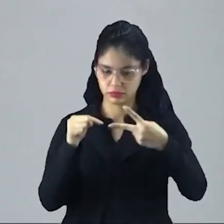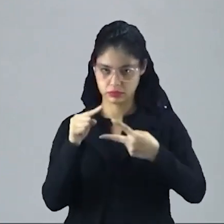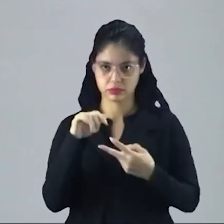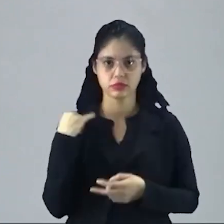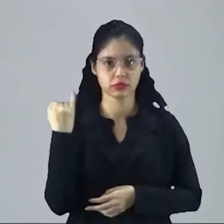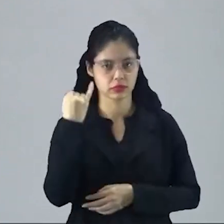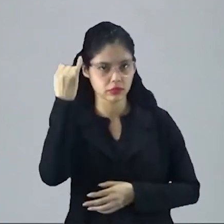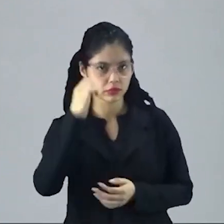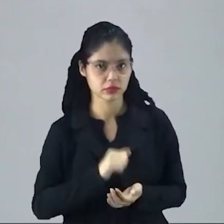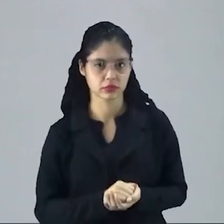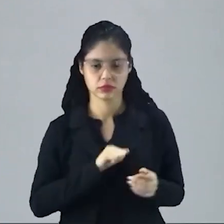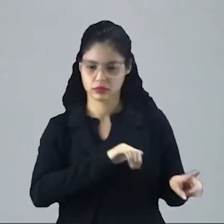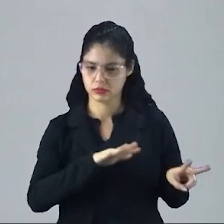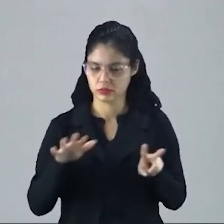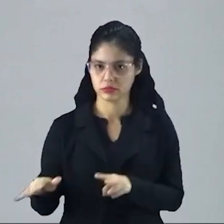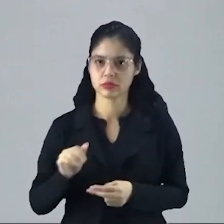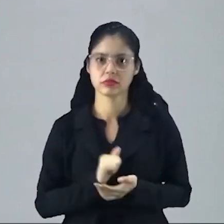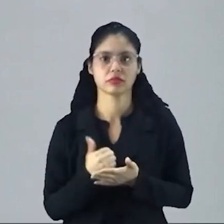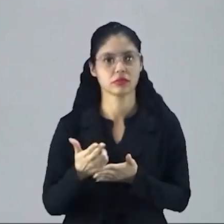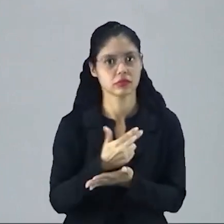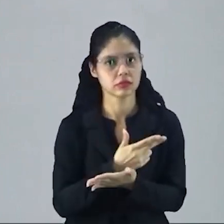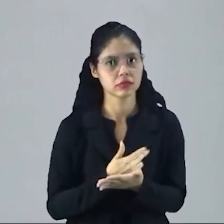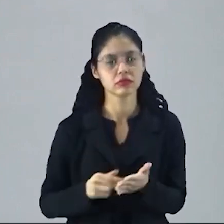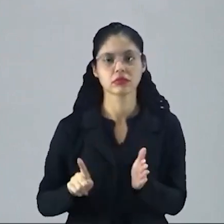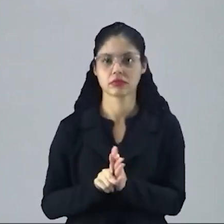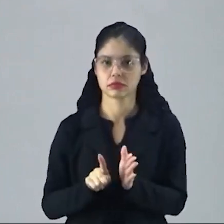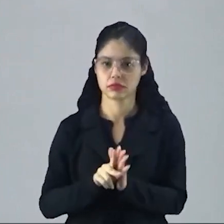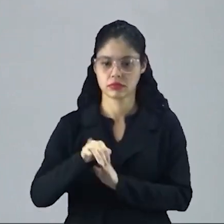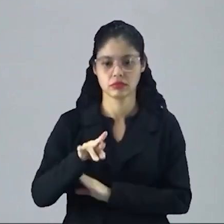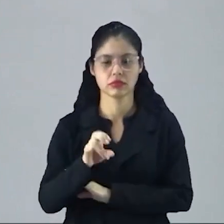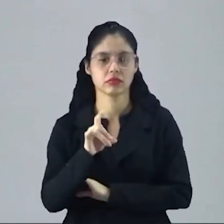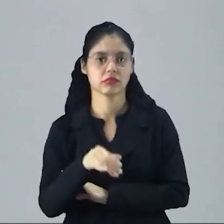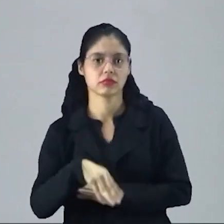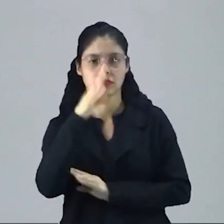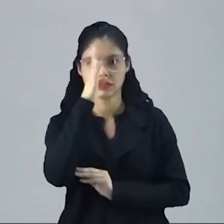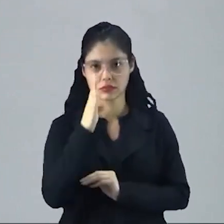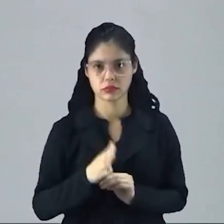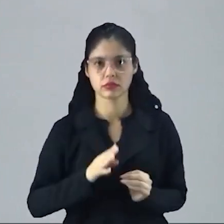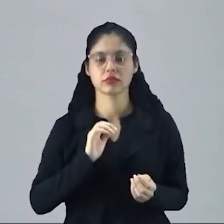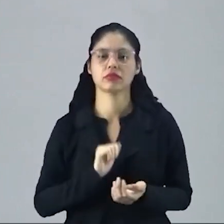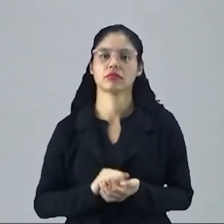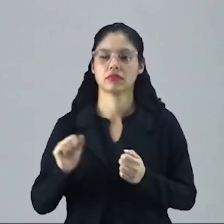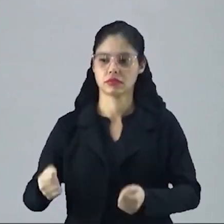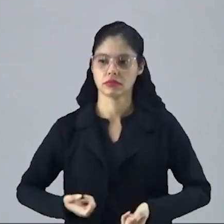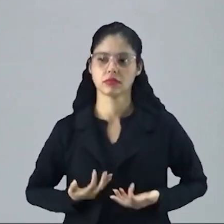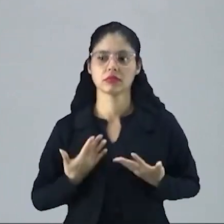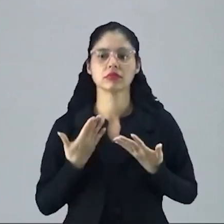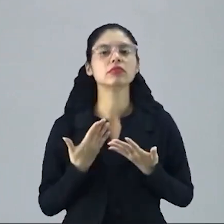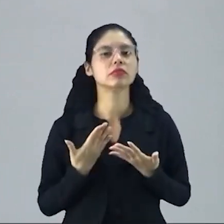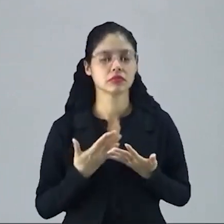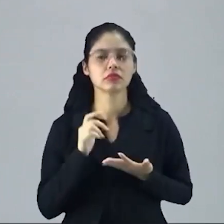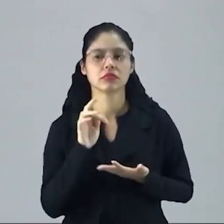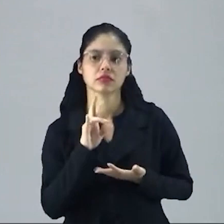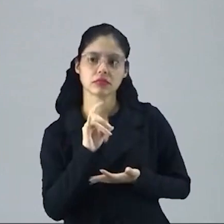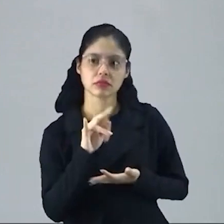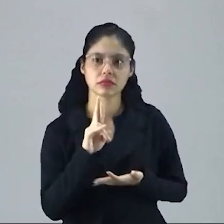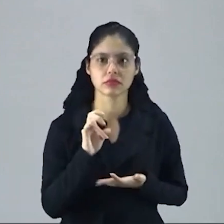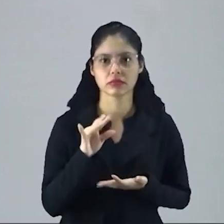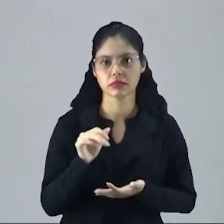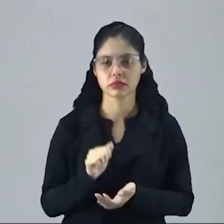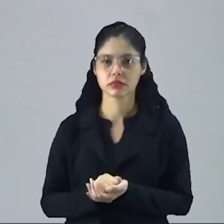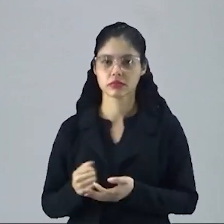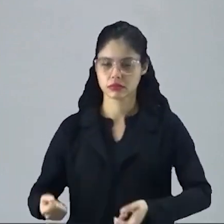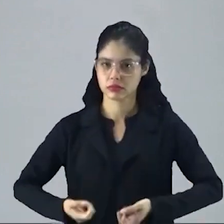manifestos importantes na Semana de Arte Moderna, aliás, no modernismo brasileiro, que foi o Manifesto Antropofágico e